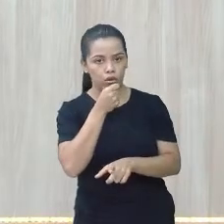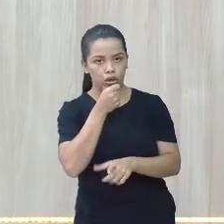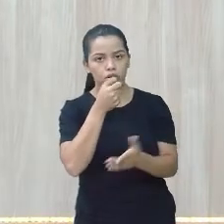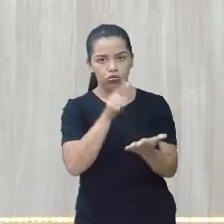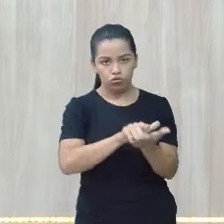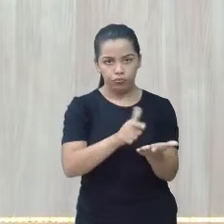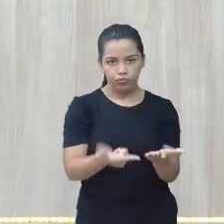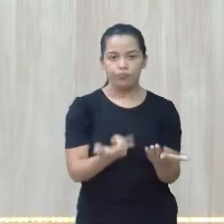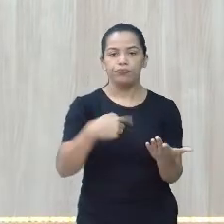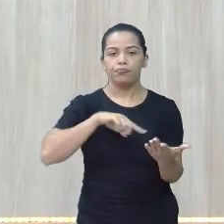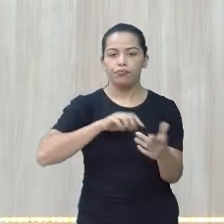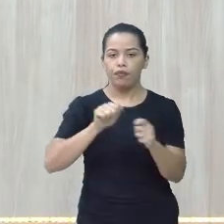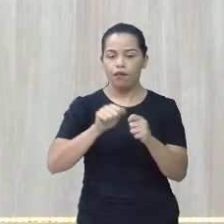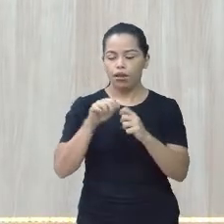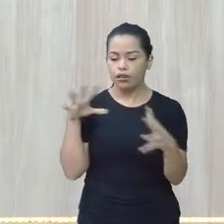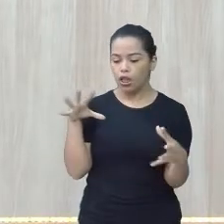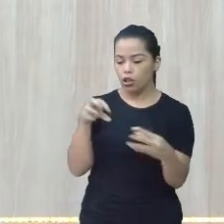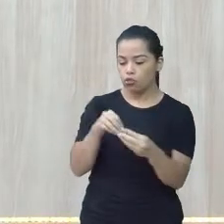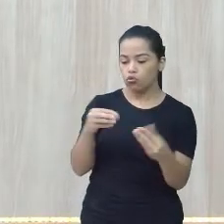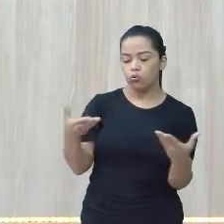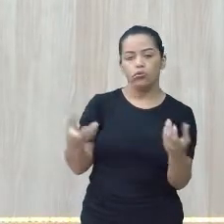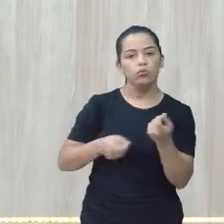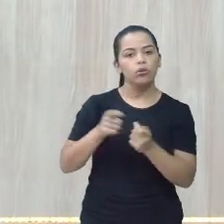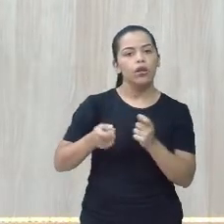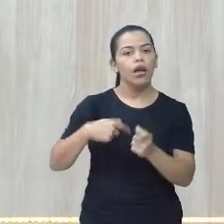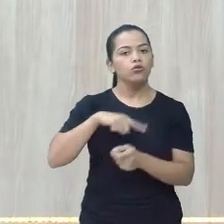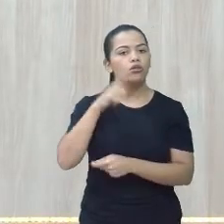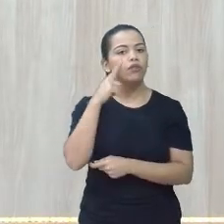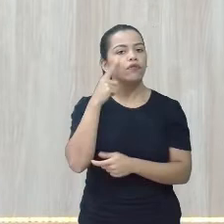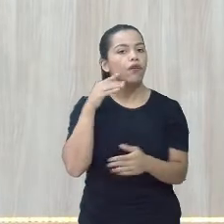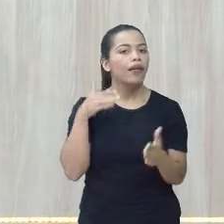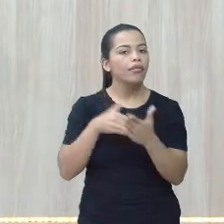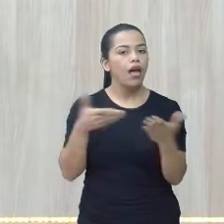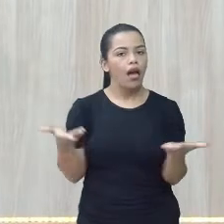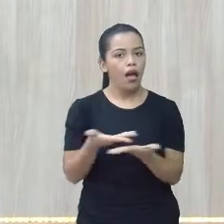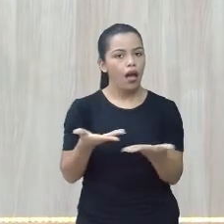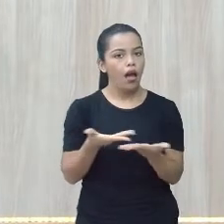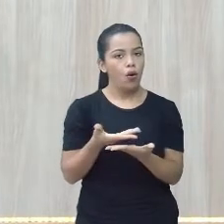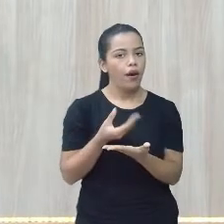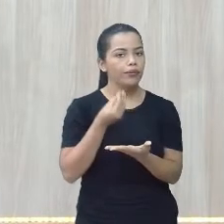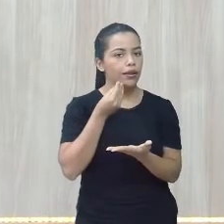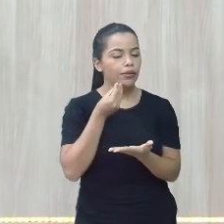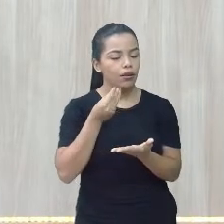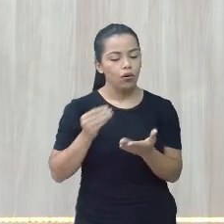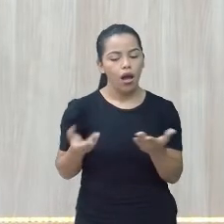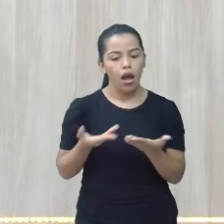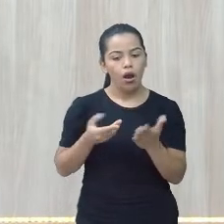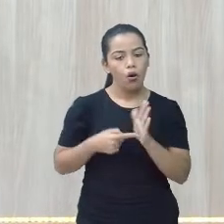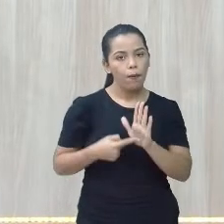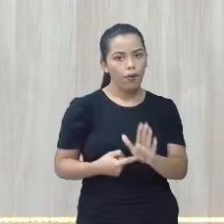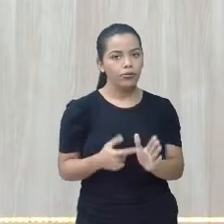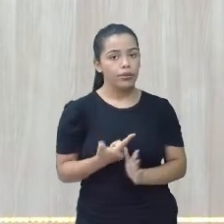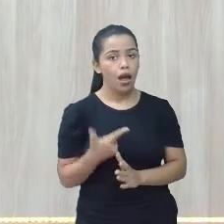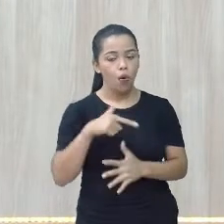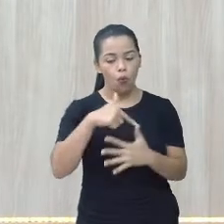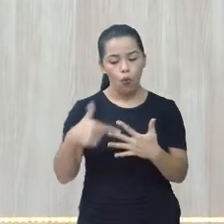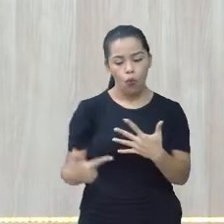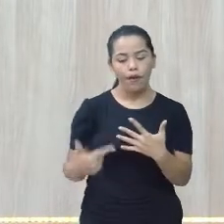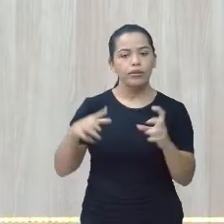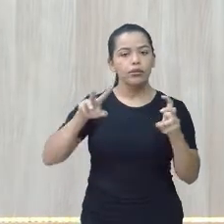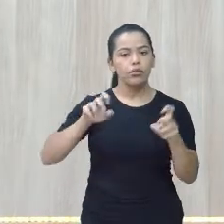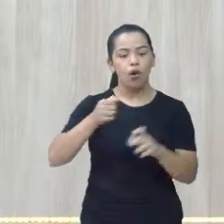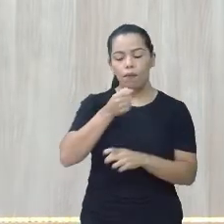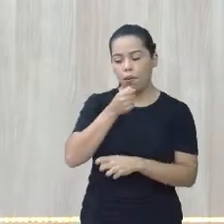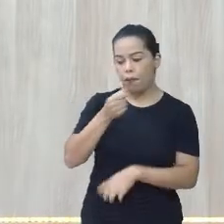um resumo do que a gente viu até então, tentando colocar alguns aspectos novos sobre a entrevista, que é um tema que a gente